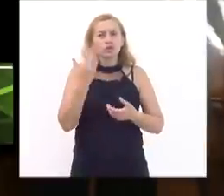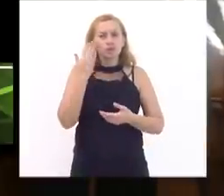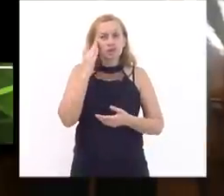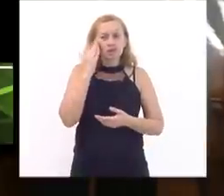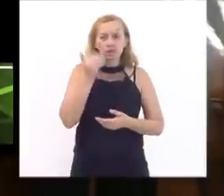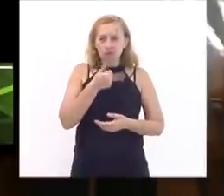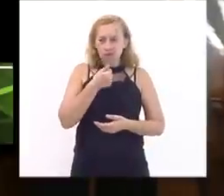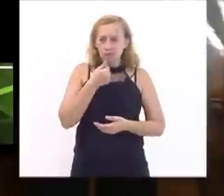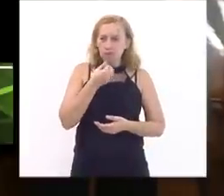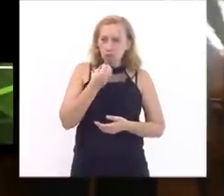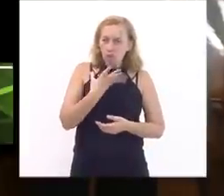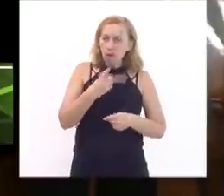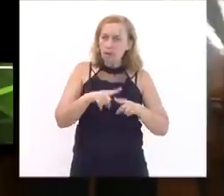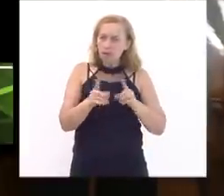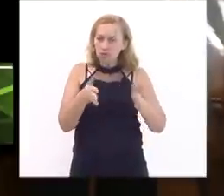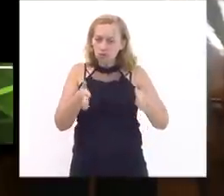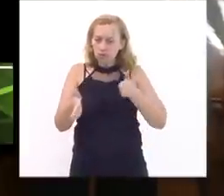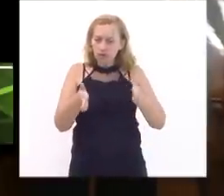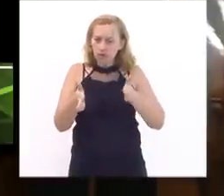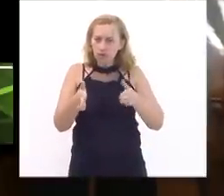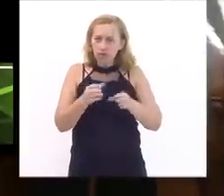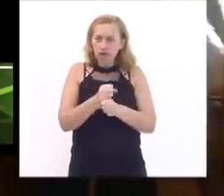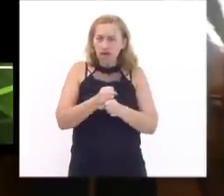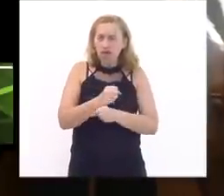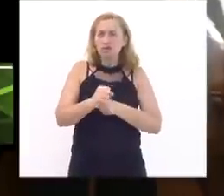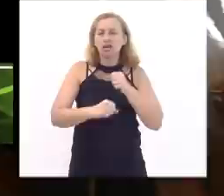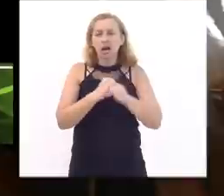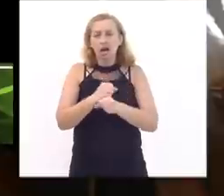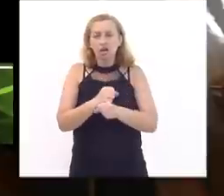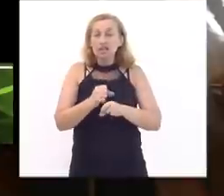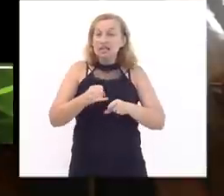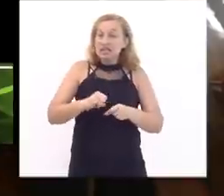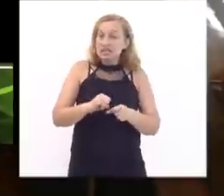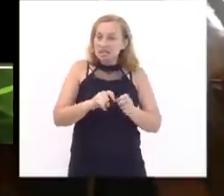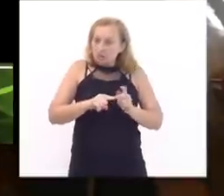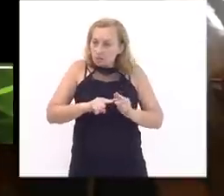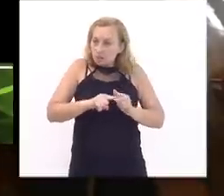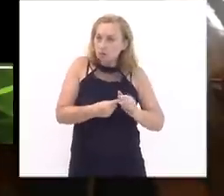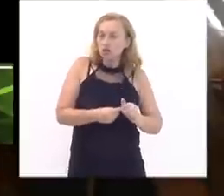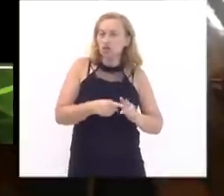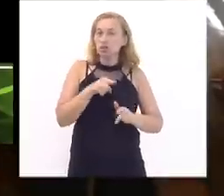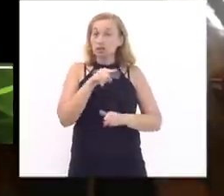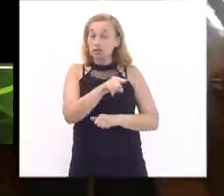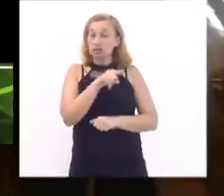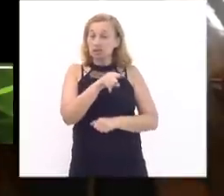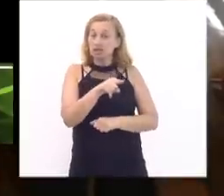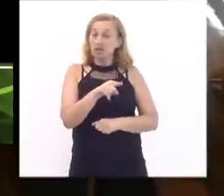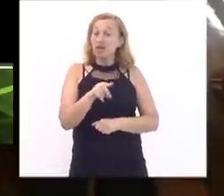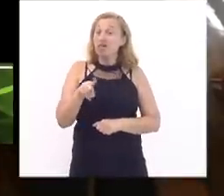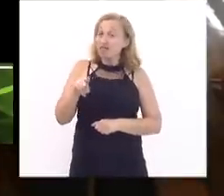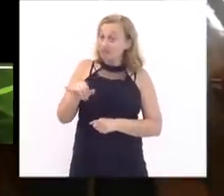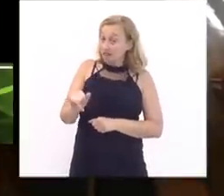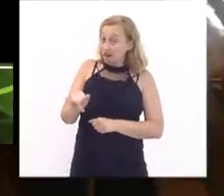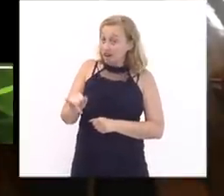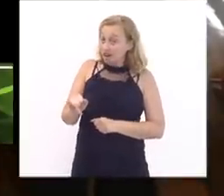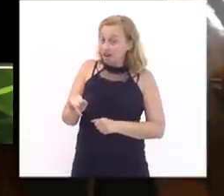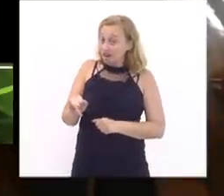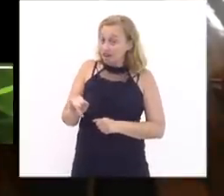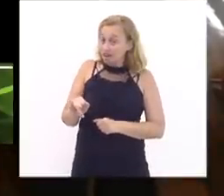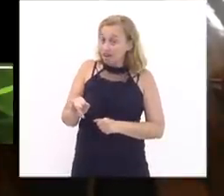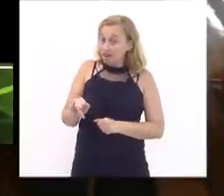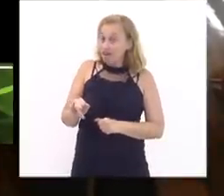o período é anual. E se a gente mexer nisso, vai mexer na parte que já